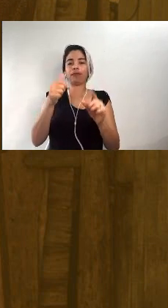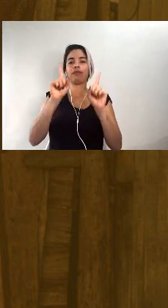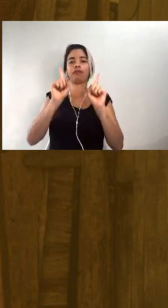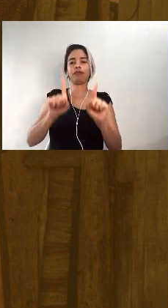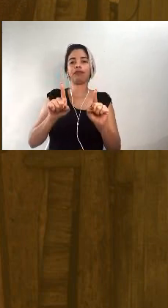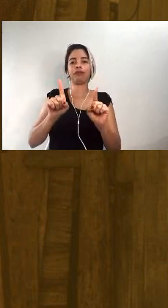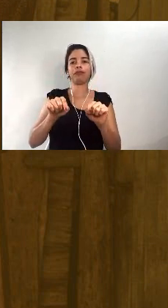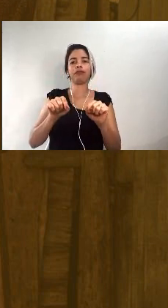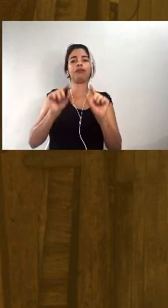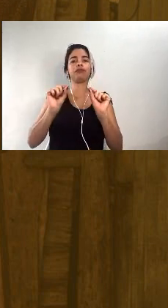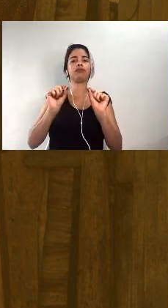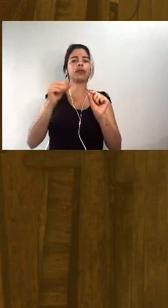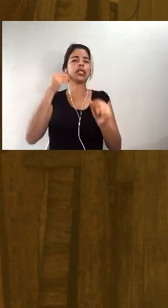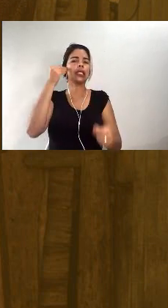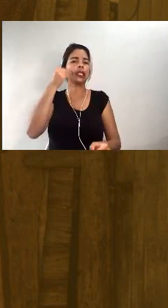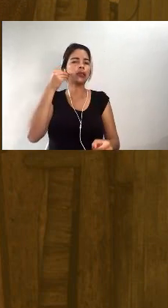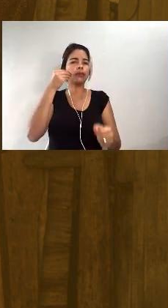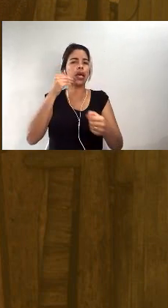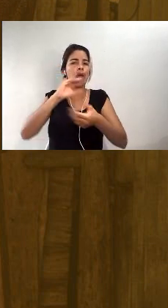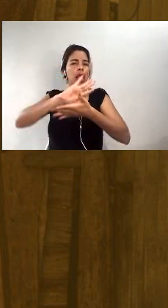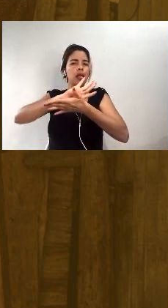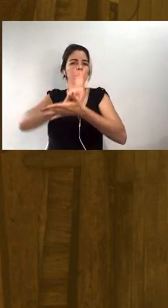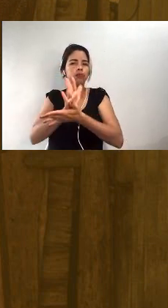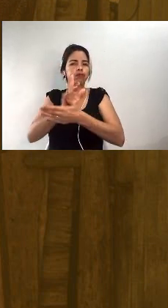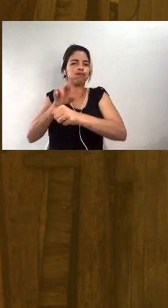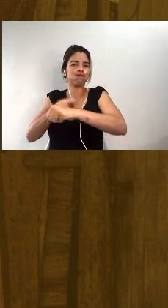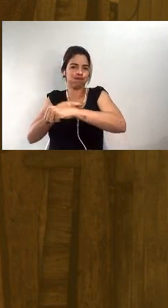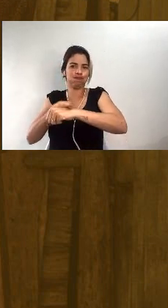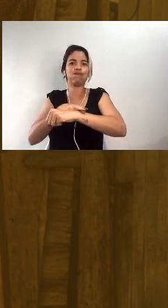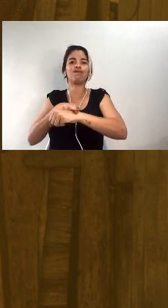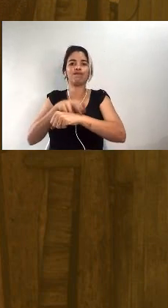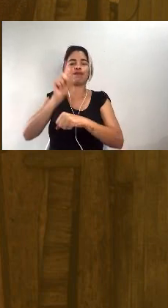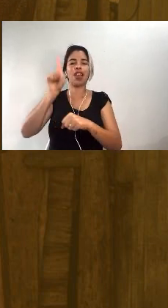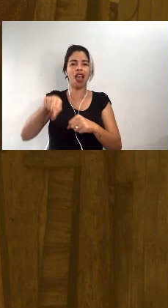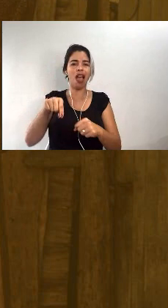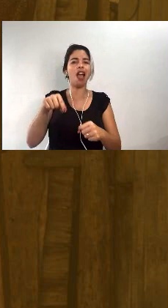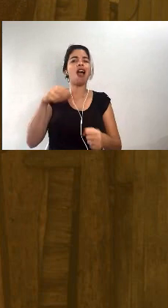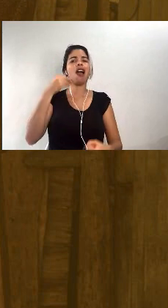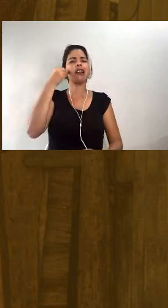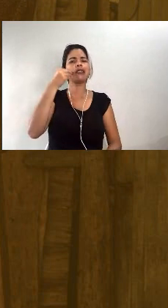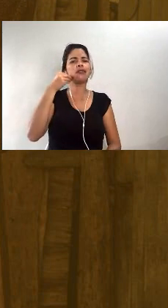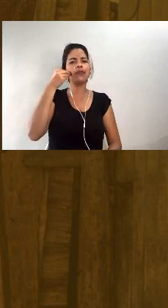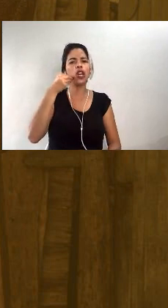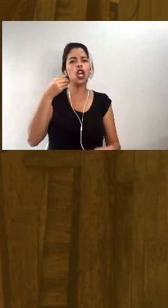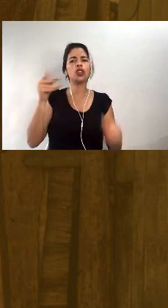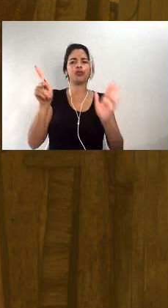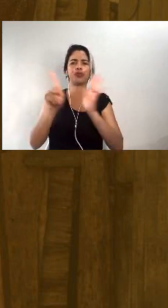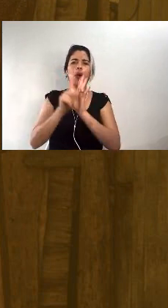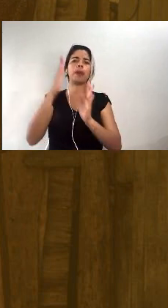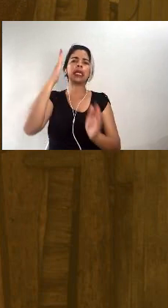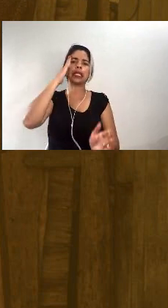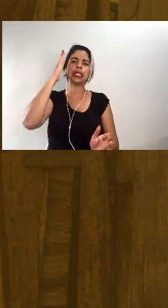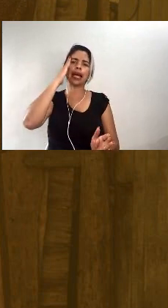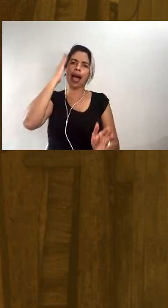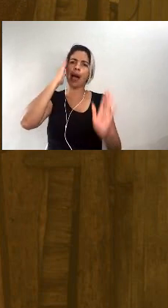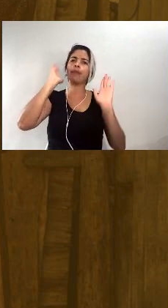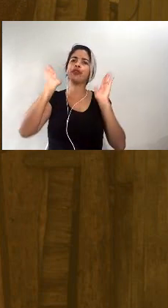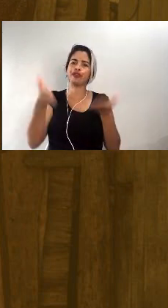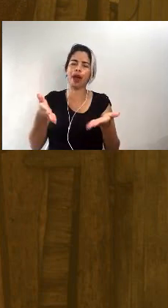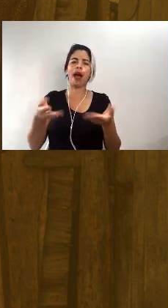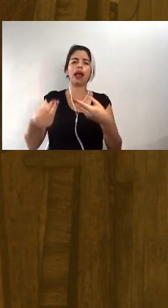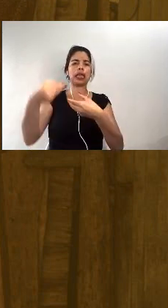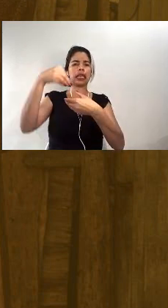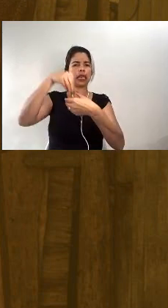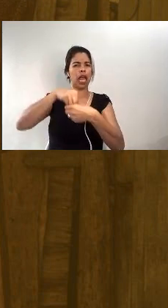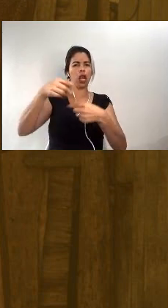a experiência do racismo, ela é uma experiência, né, que ela, a gente sabe que ela é produzida institucionalmente